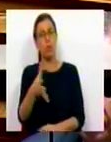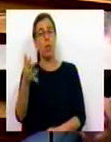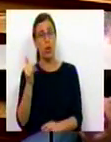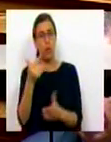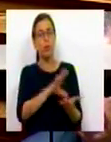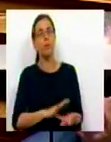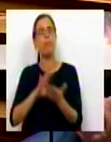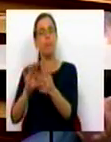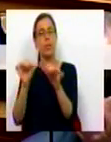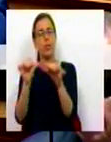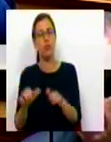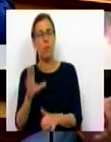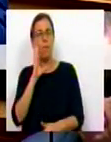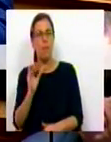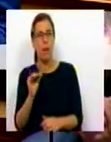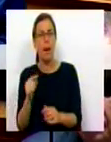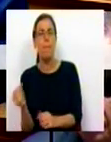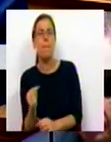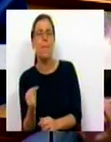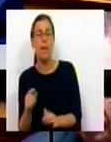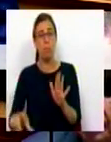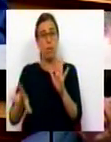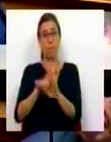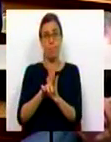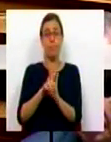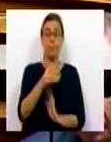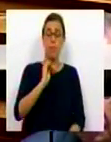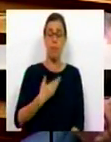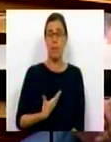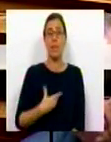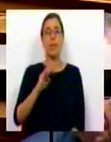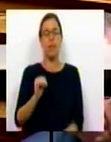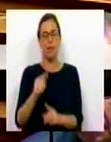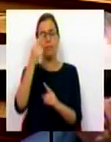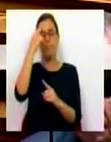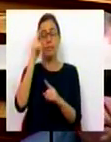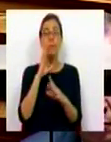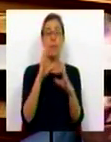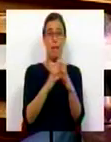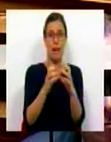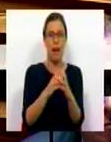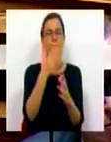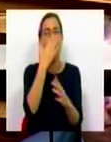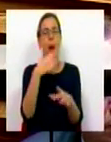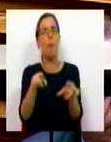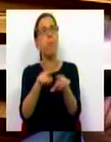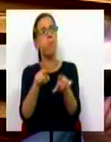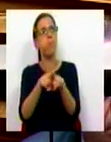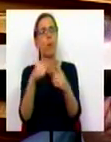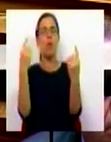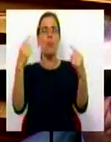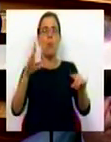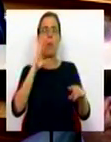uma capitalização do sistema bancário pelos mínimos legais. PSD e CDS trataram a Caixa como se a Caixa fosse um